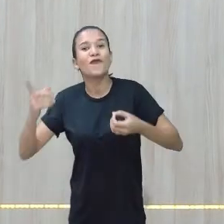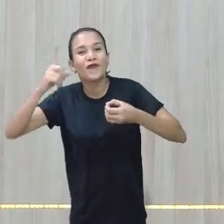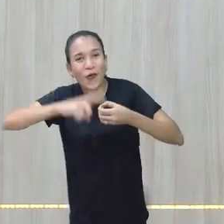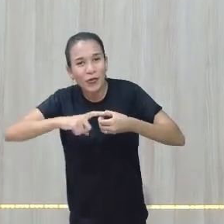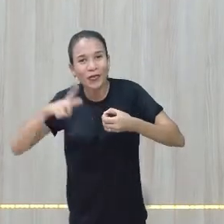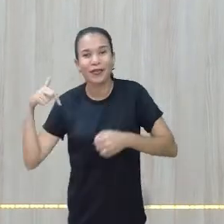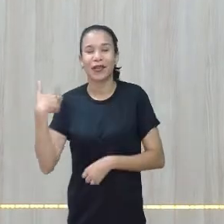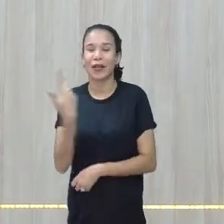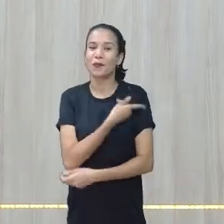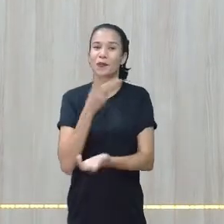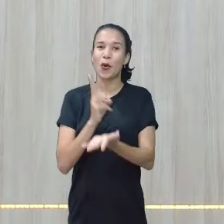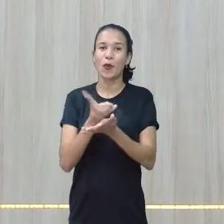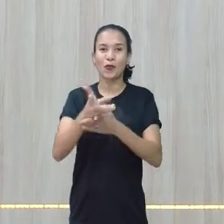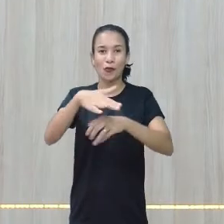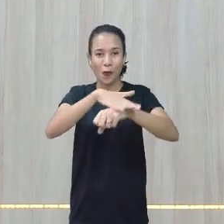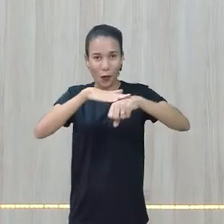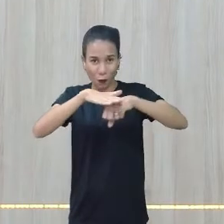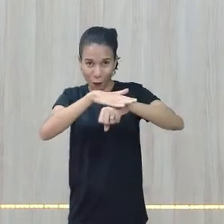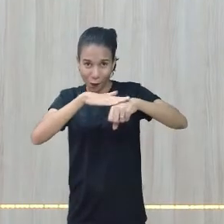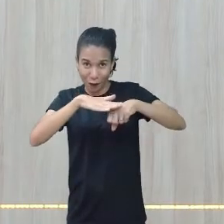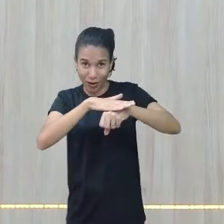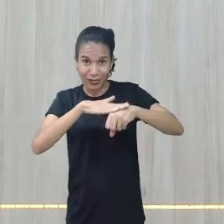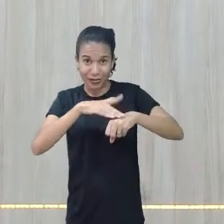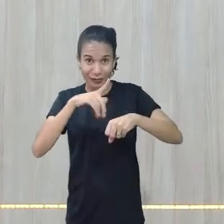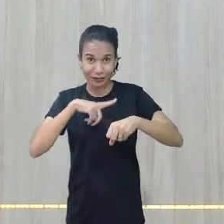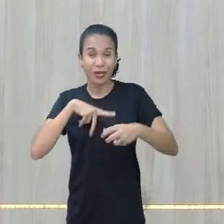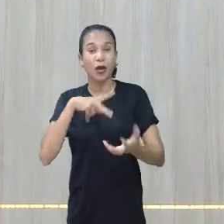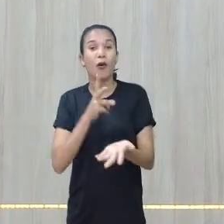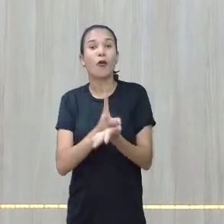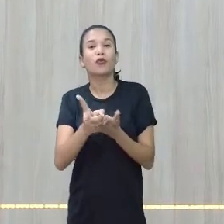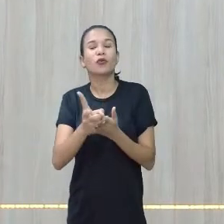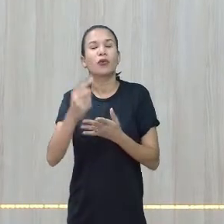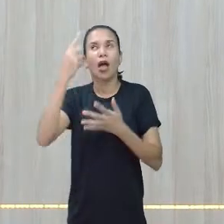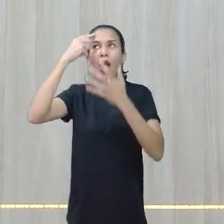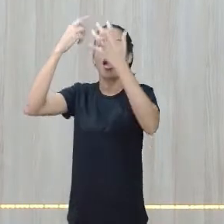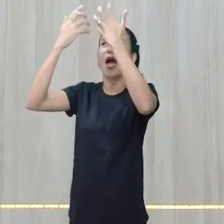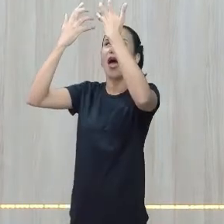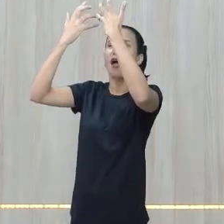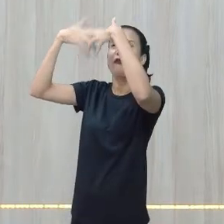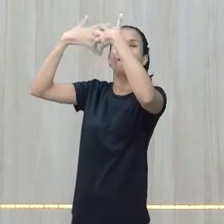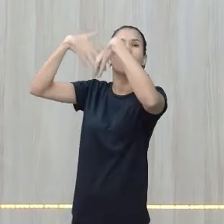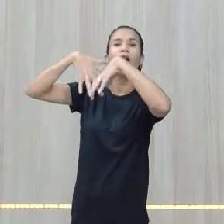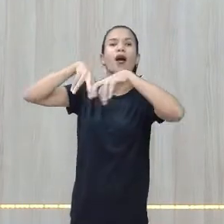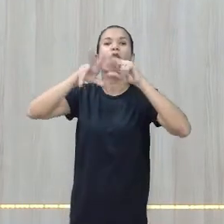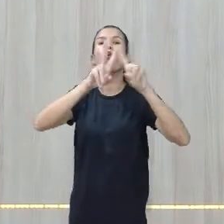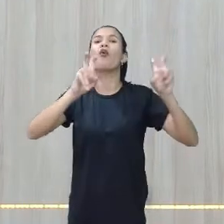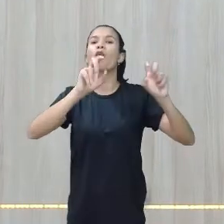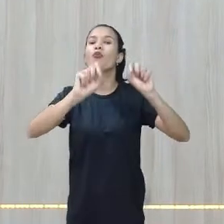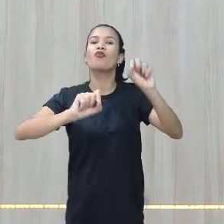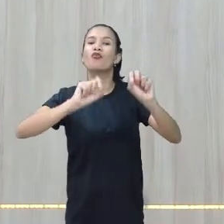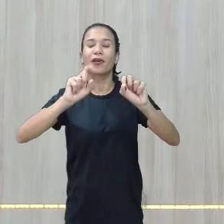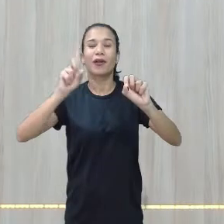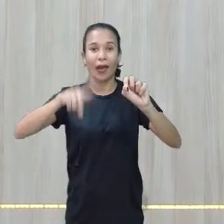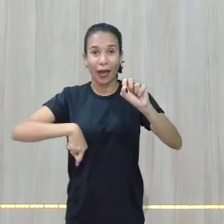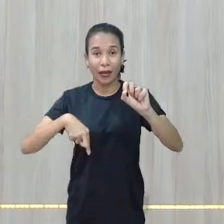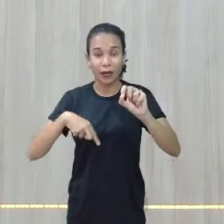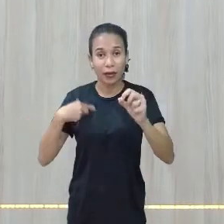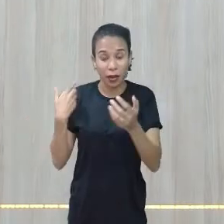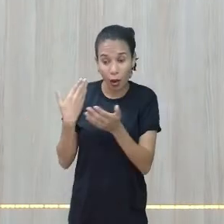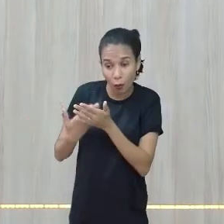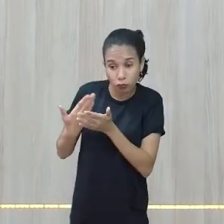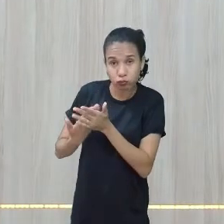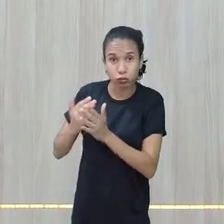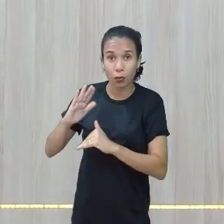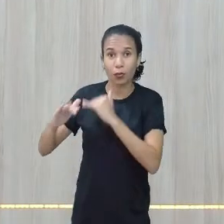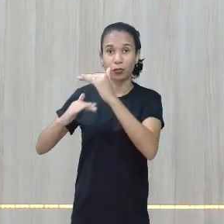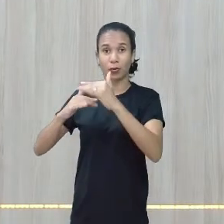gente continuar a nossa conversa, continuar fazendo reflexões em relação ao trabalho que é desenvolvido na sala de